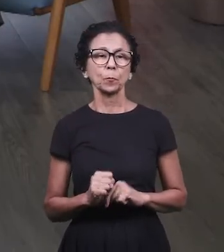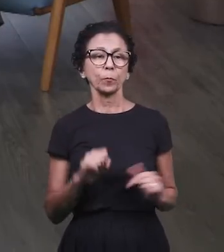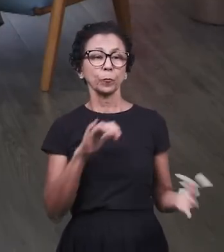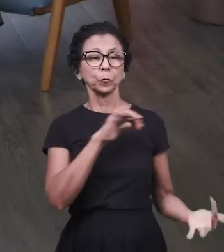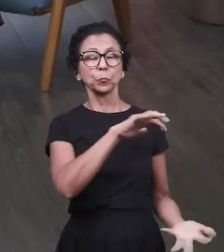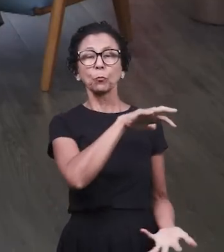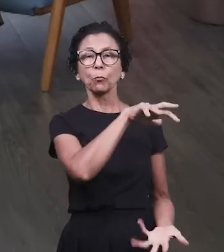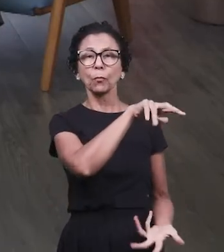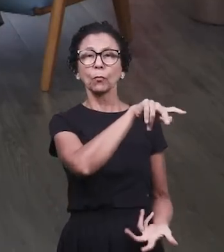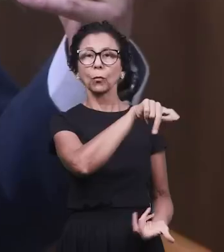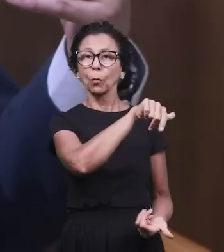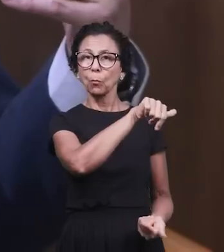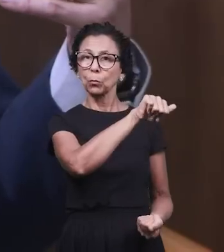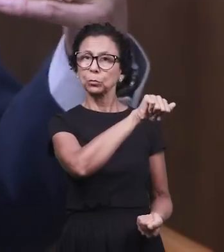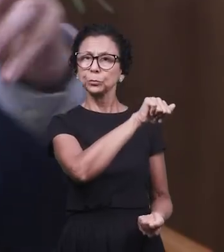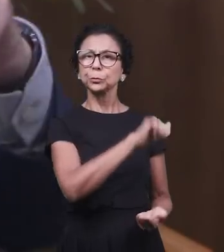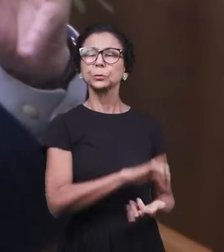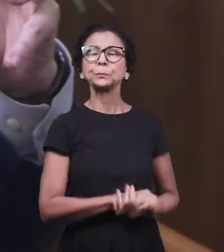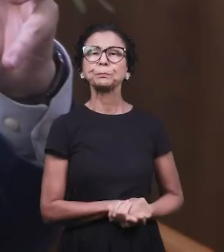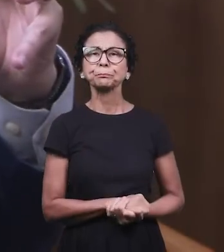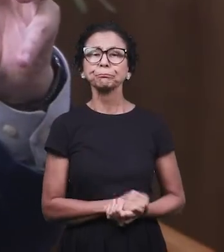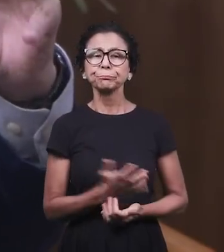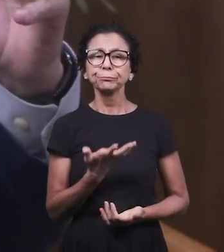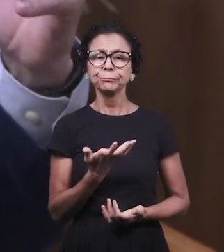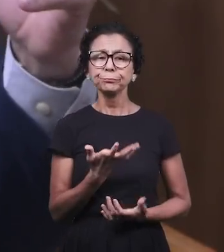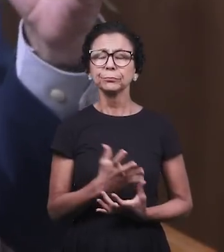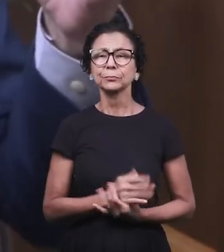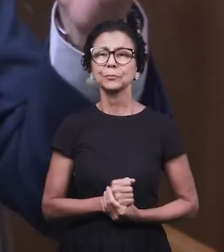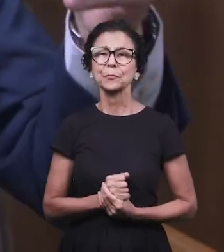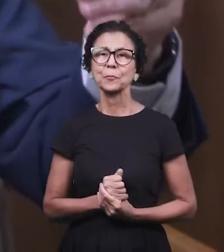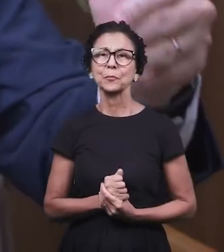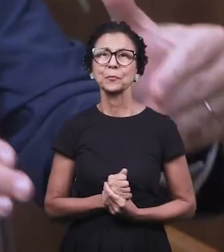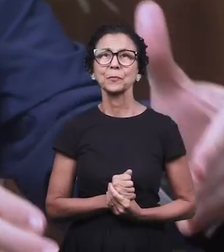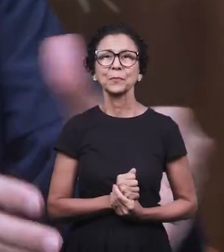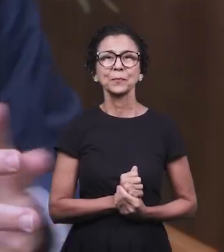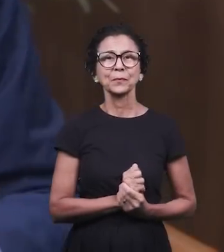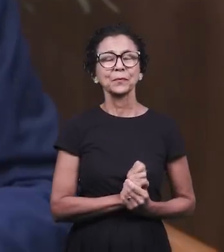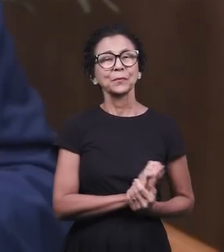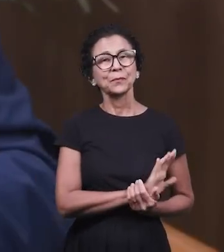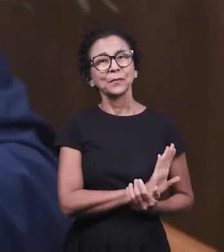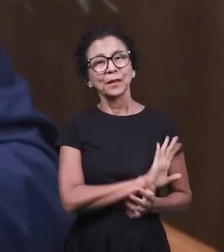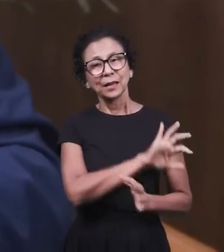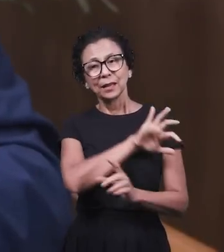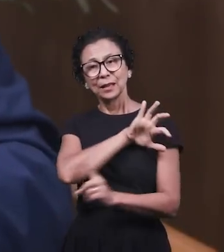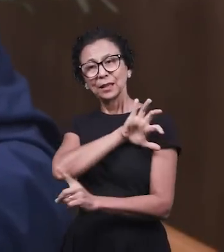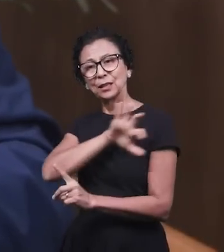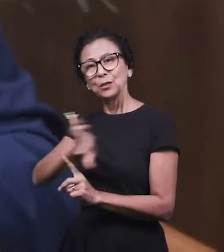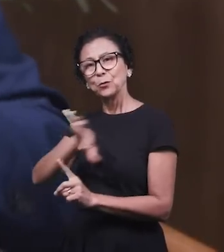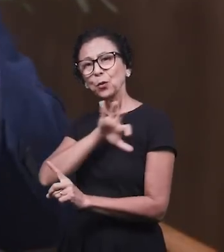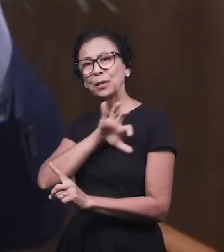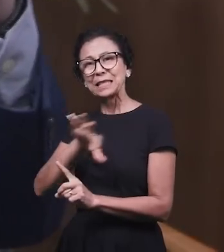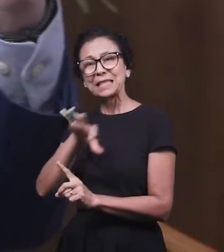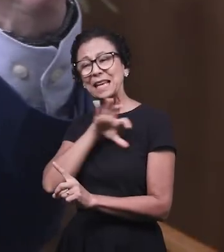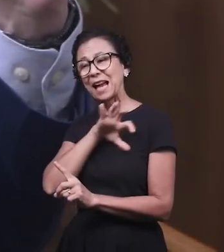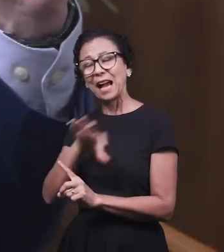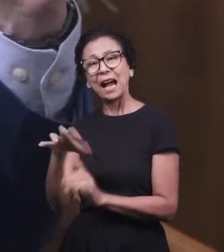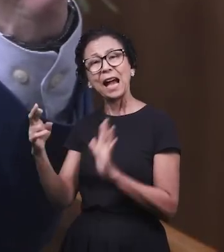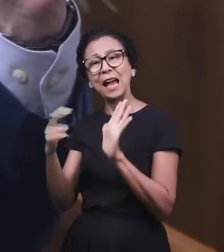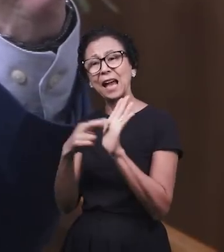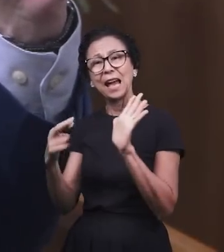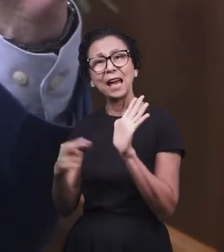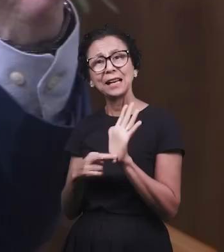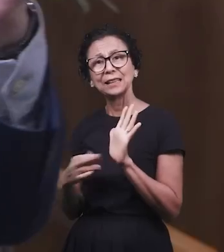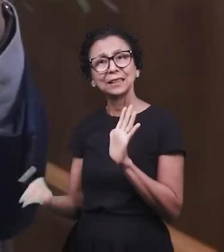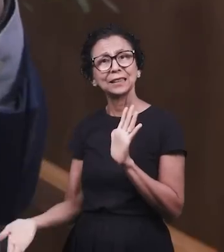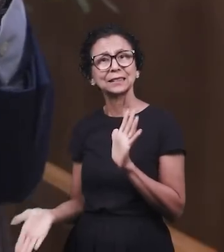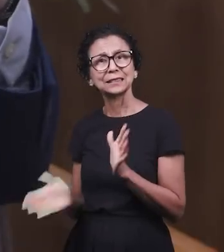nós vivemos, quer de todas as formas entrar na vida da igreja. Ditar, né? Quer ditar as